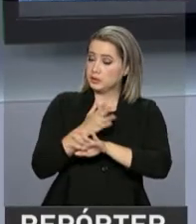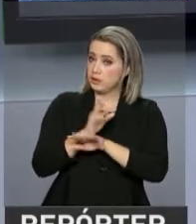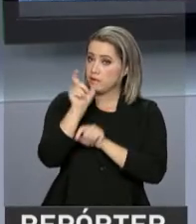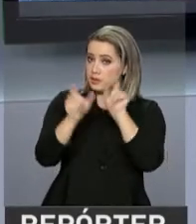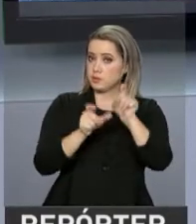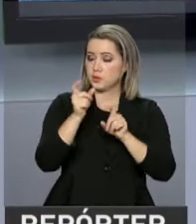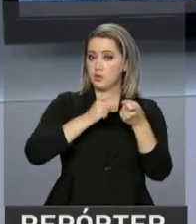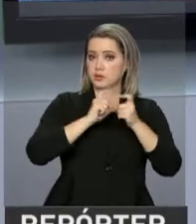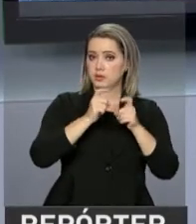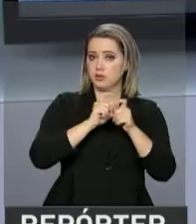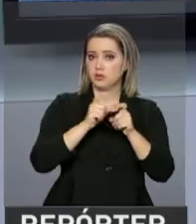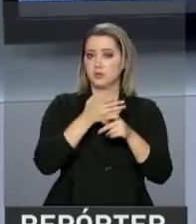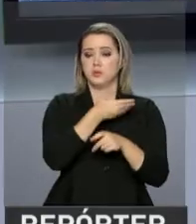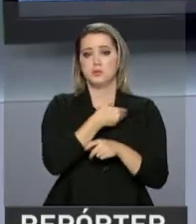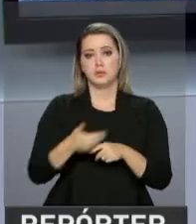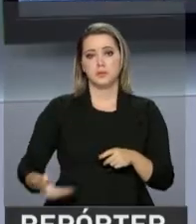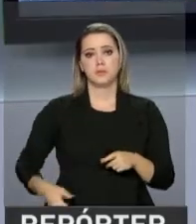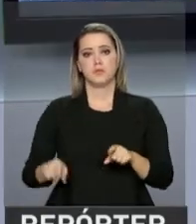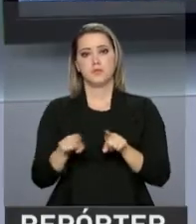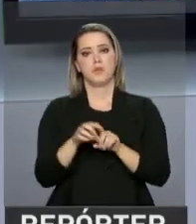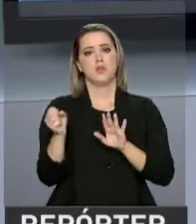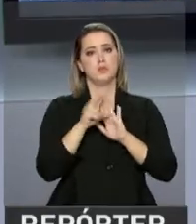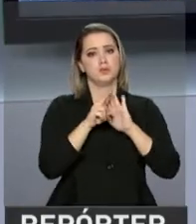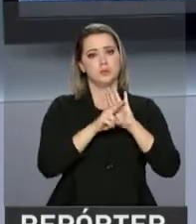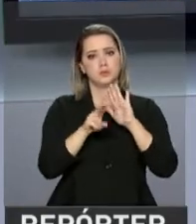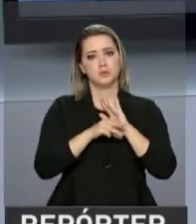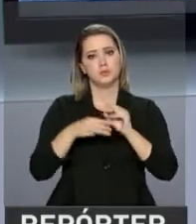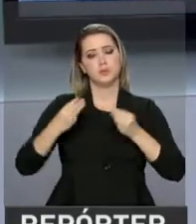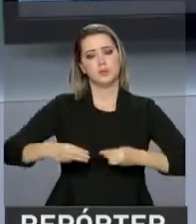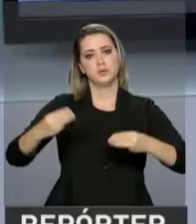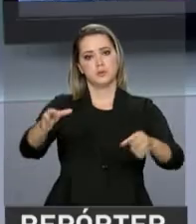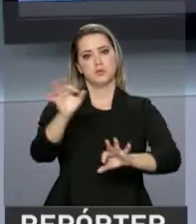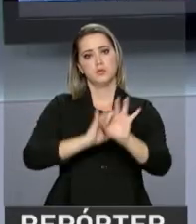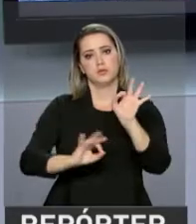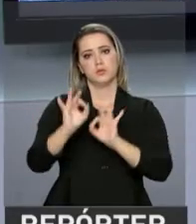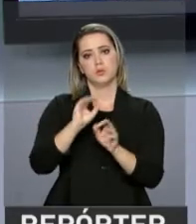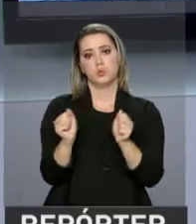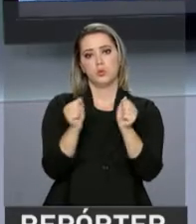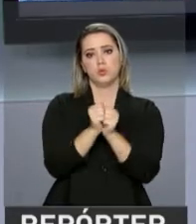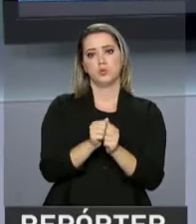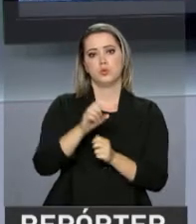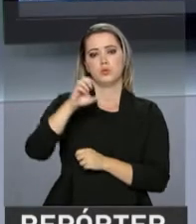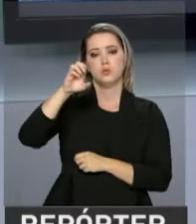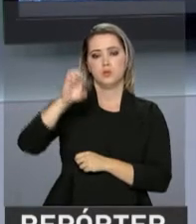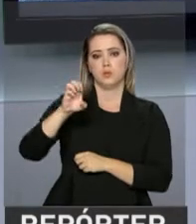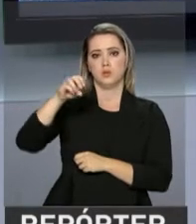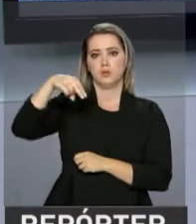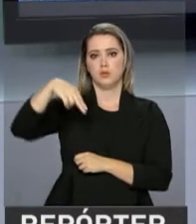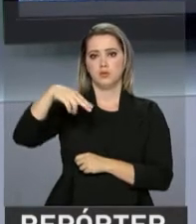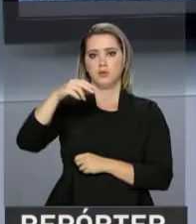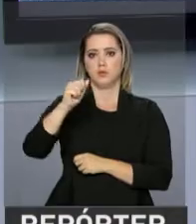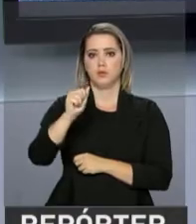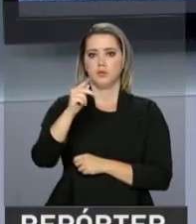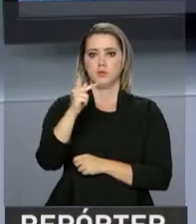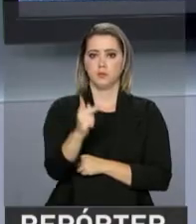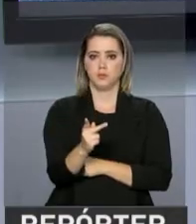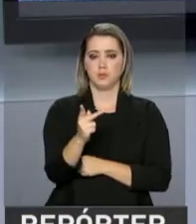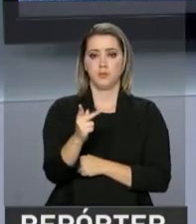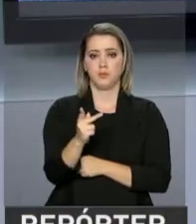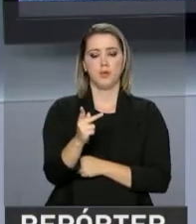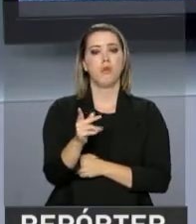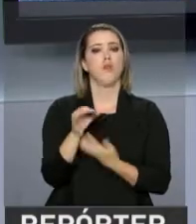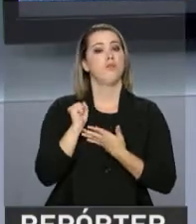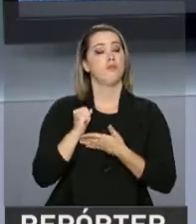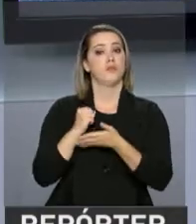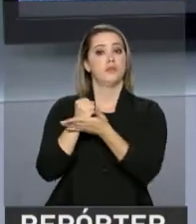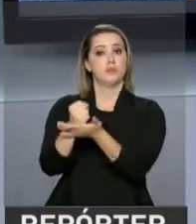públicos sobre essas novas regras o ministério do planejamento em parceria com a escola nacional de administração pública enap